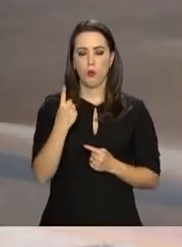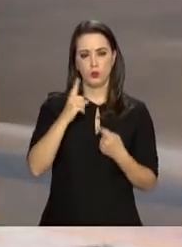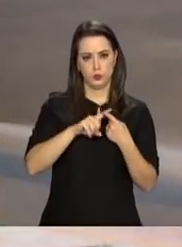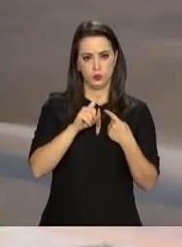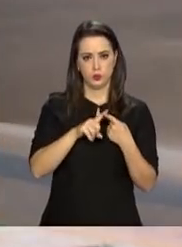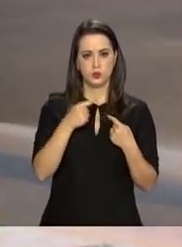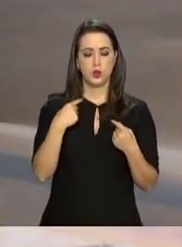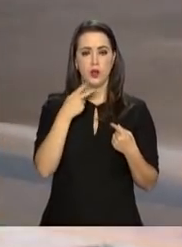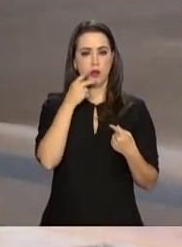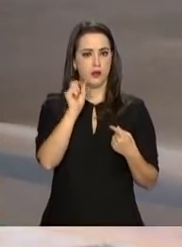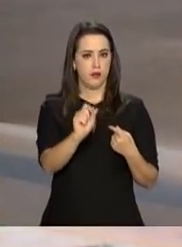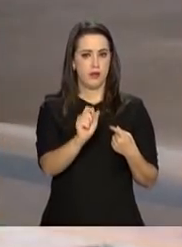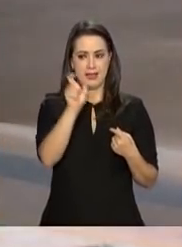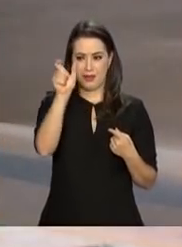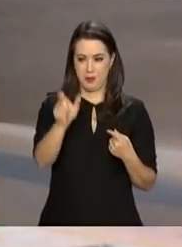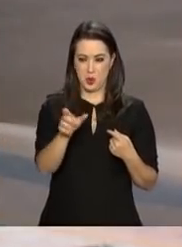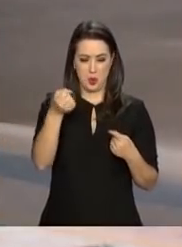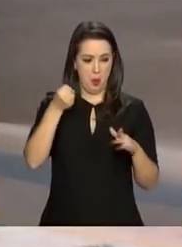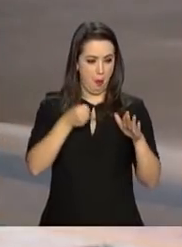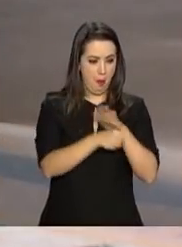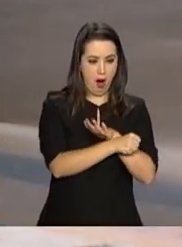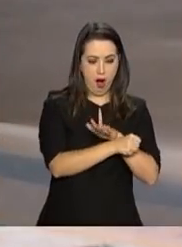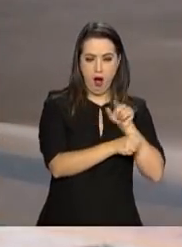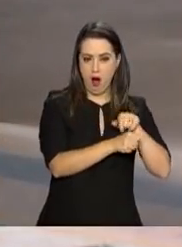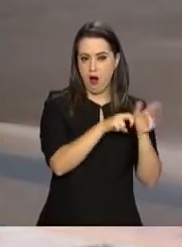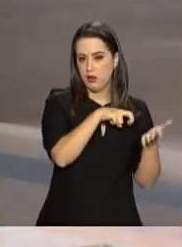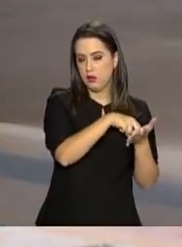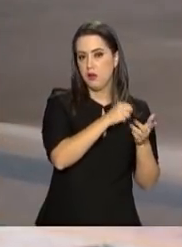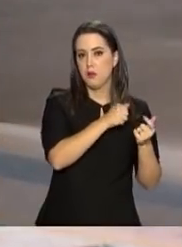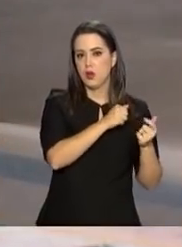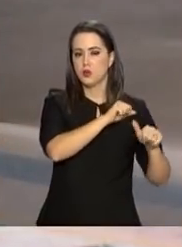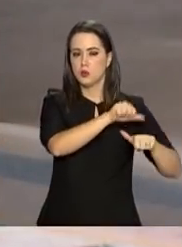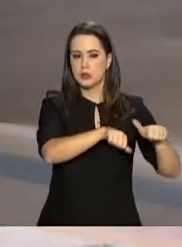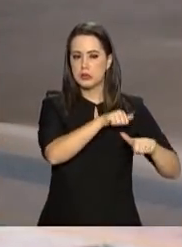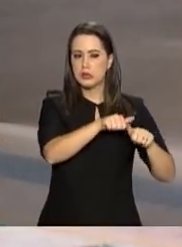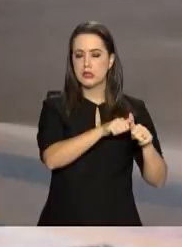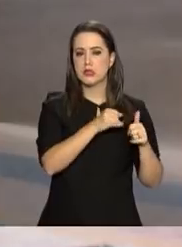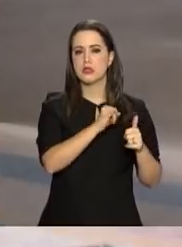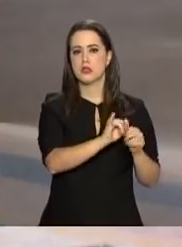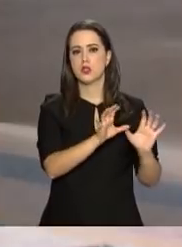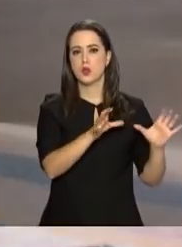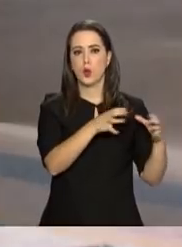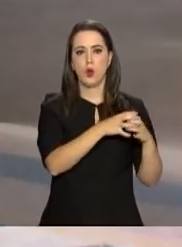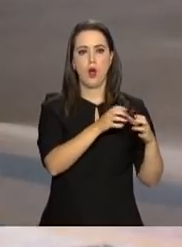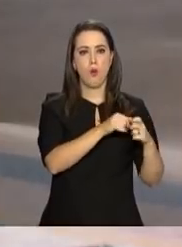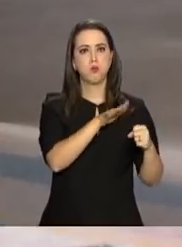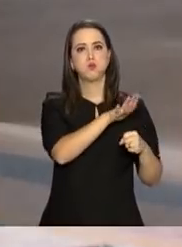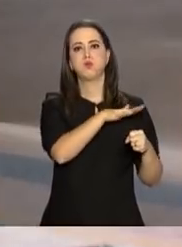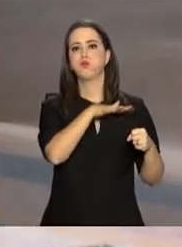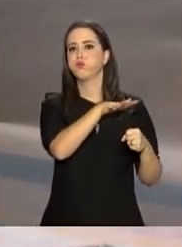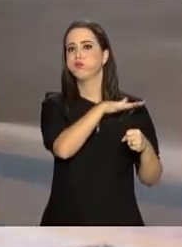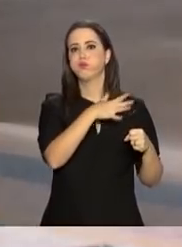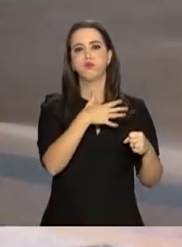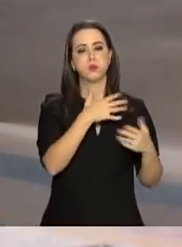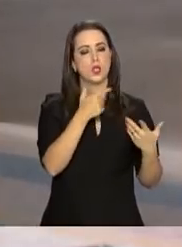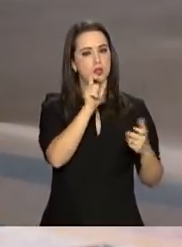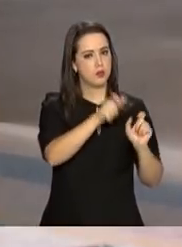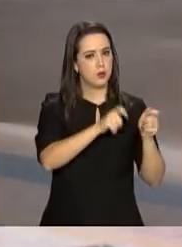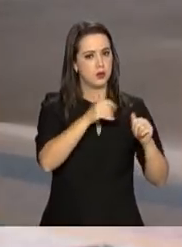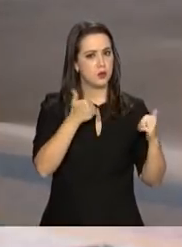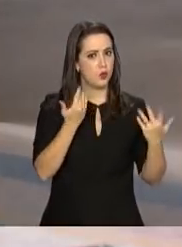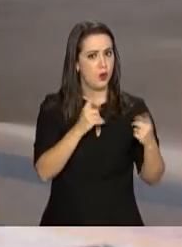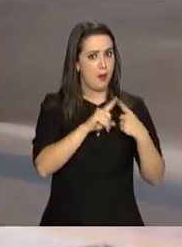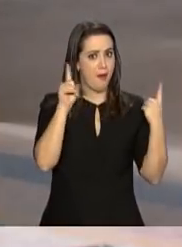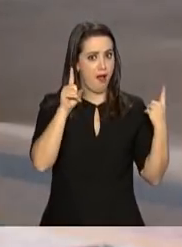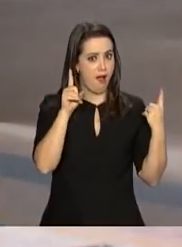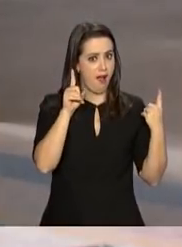é que diz que o condenado ele pode pedir a Progressão de regime Caso esteja em uma cadeia superlotada e o futuro ministro